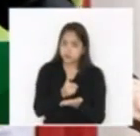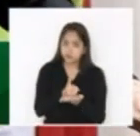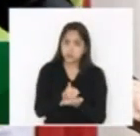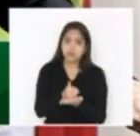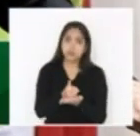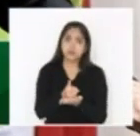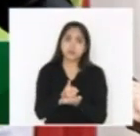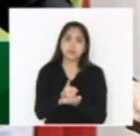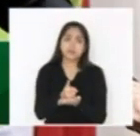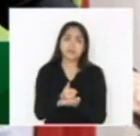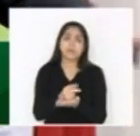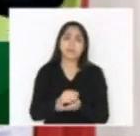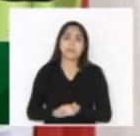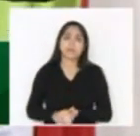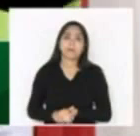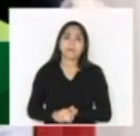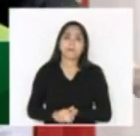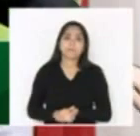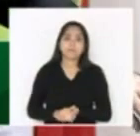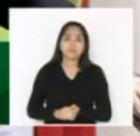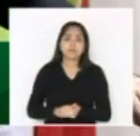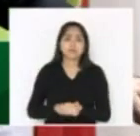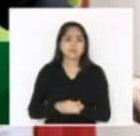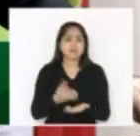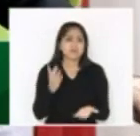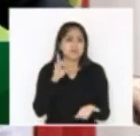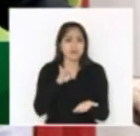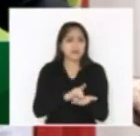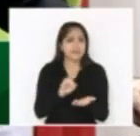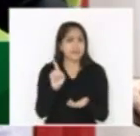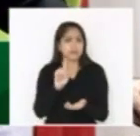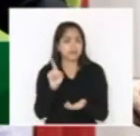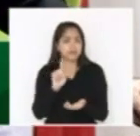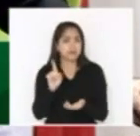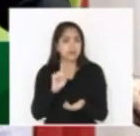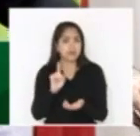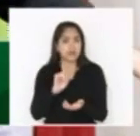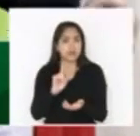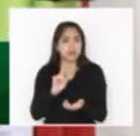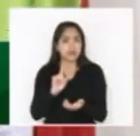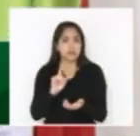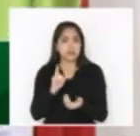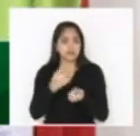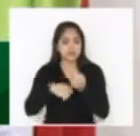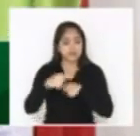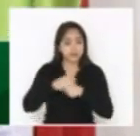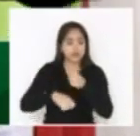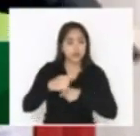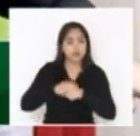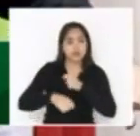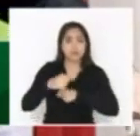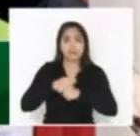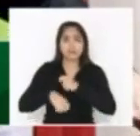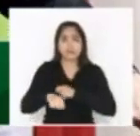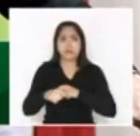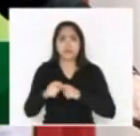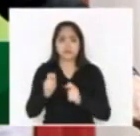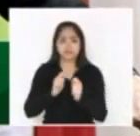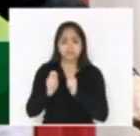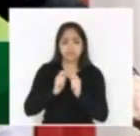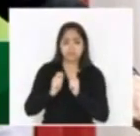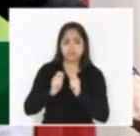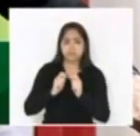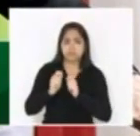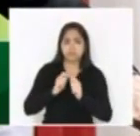Então, não é verdade que haverá uma economia de não sei quantos milhões de reais.